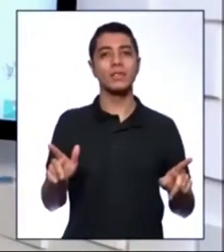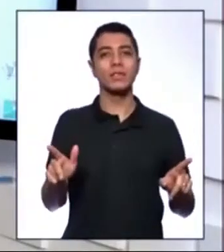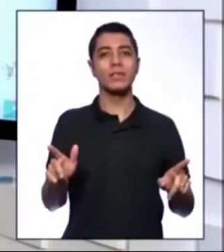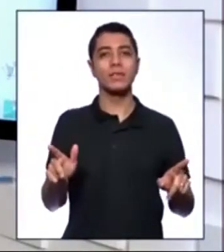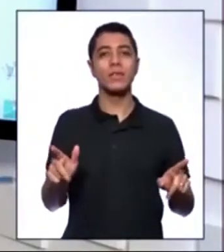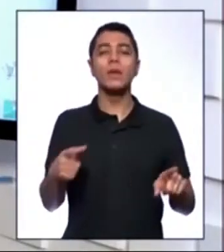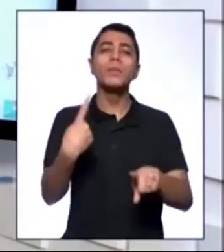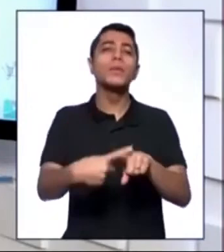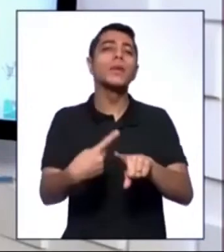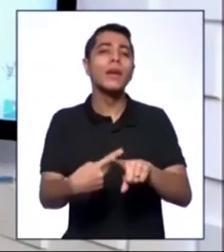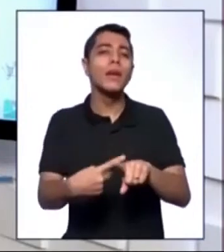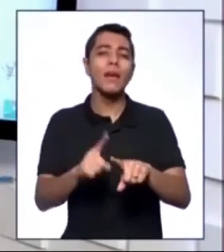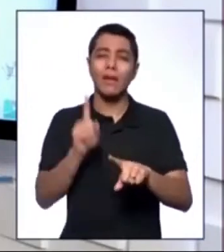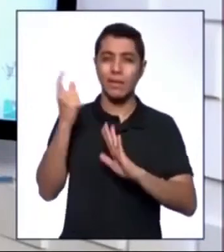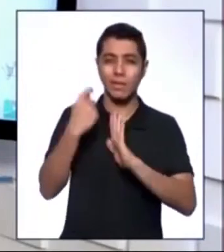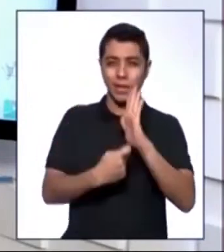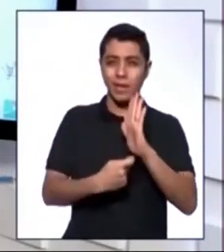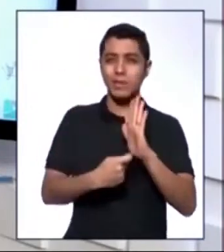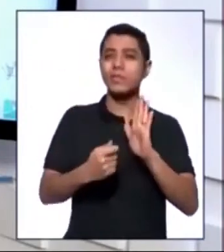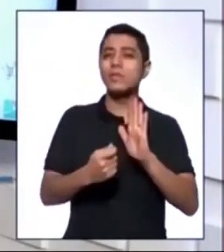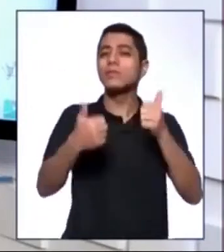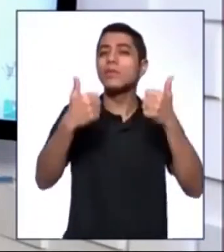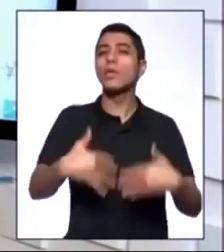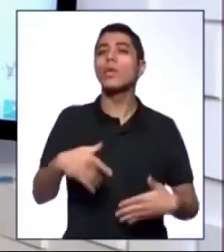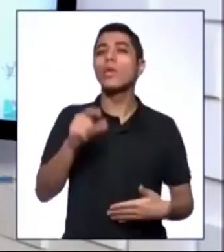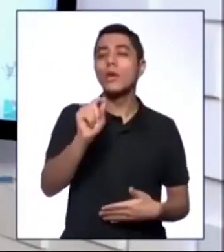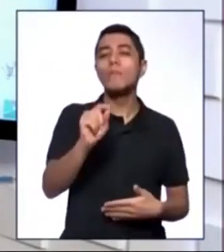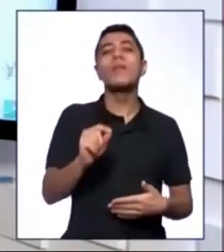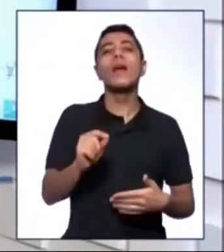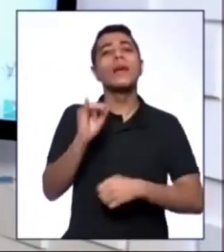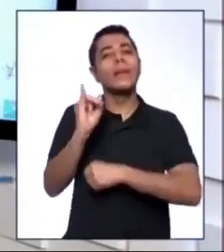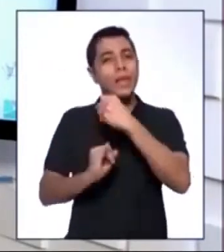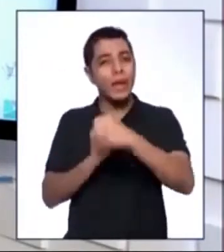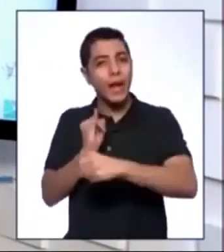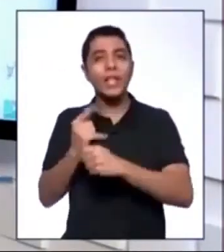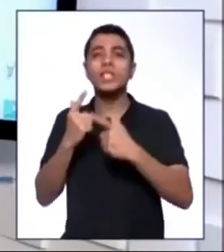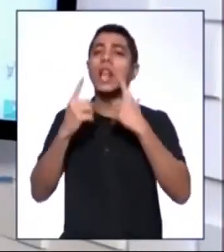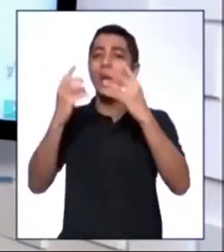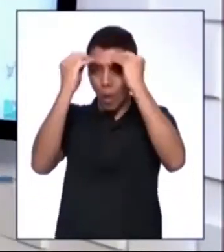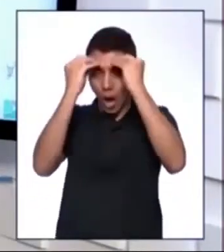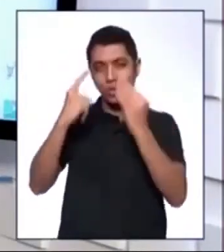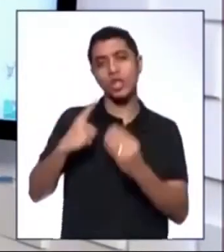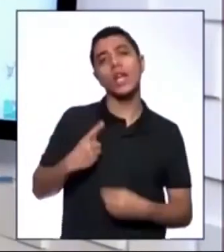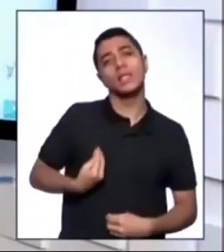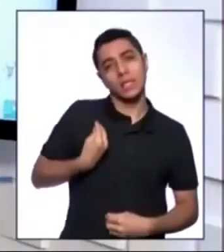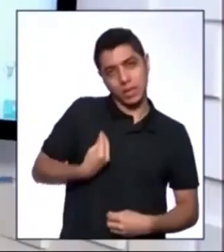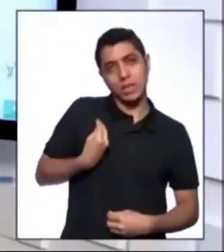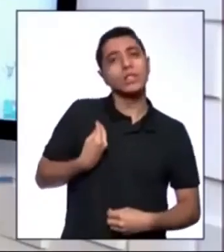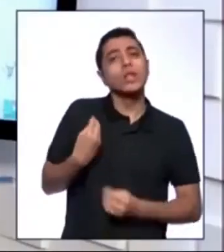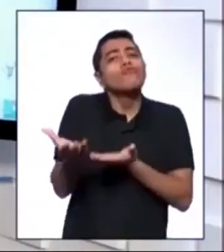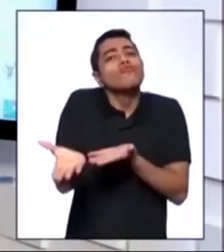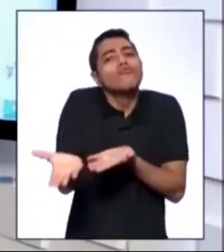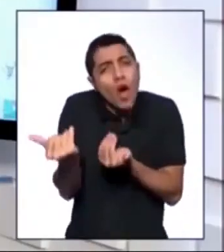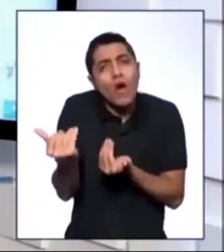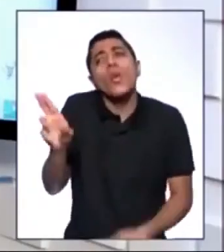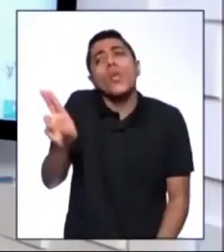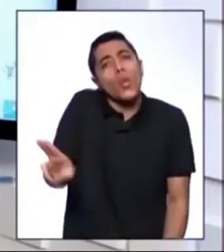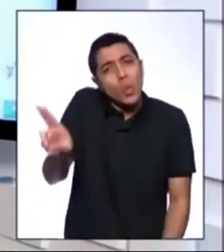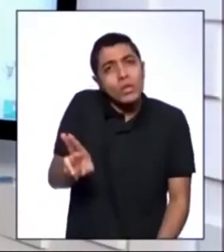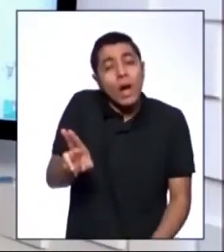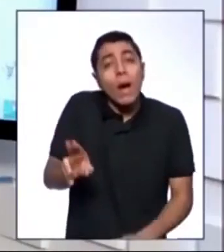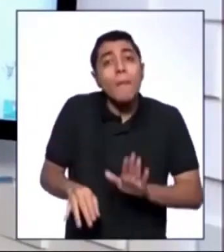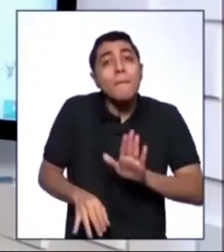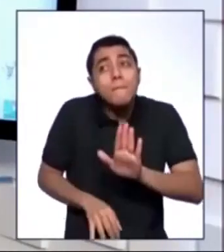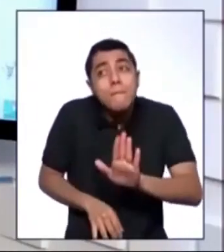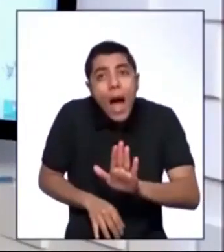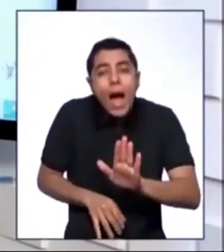dizendo assim, ó, nós estamos falando que essa linguagem existe, o jovem usa, mas ele não peca como a gente achou que ele ia pecar nos